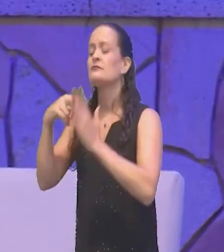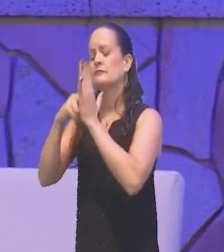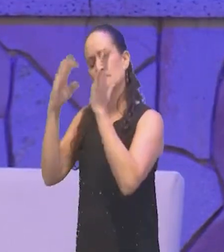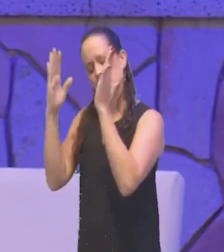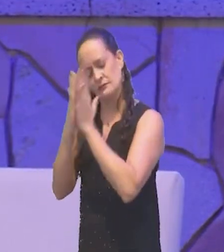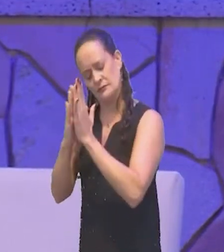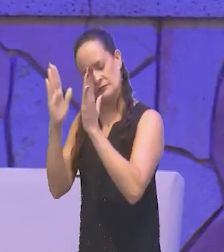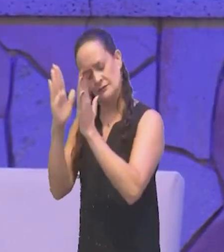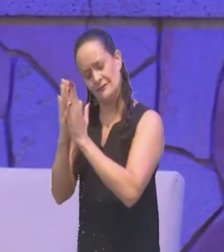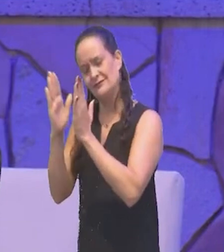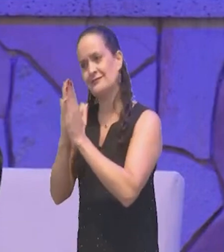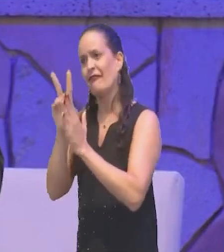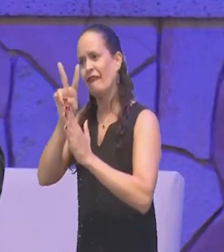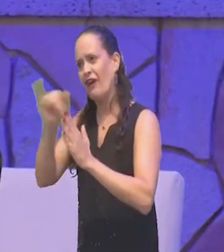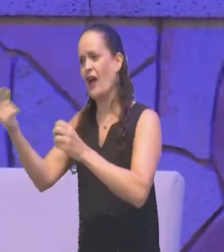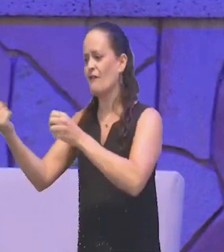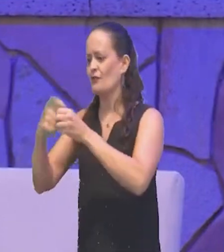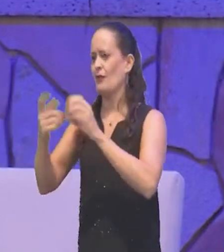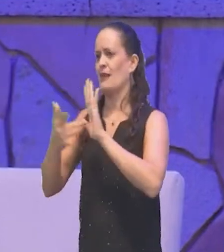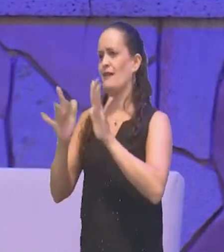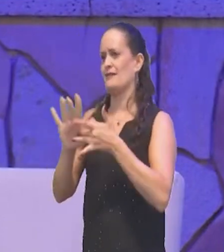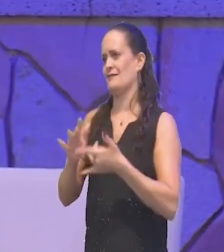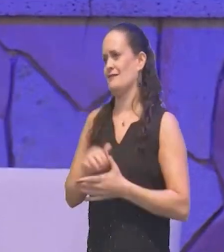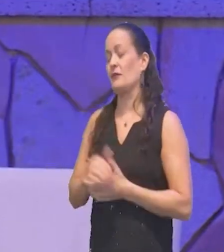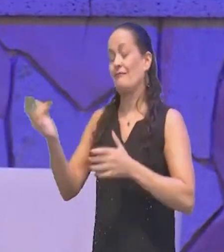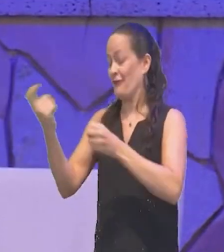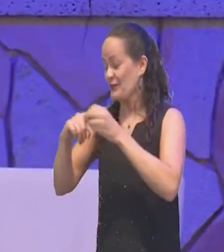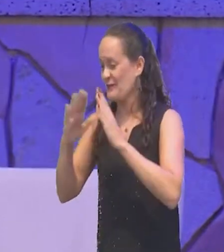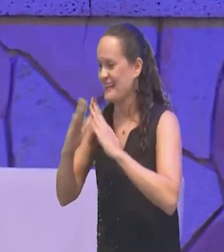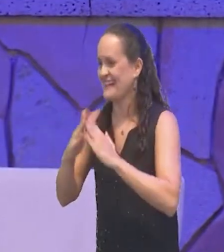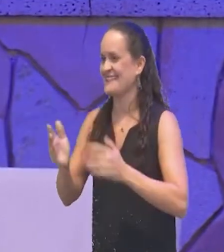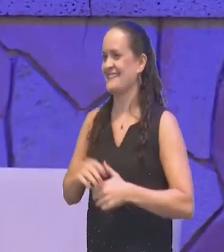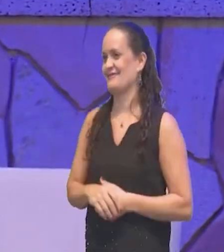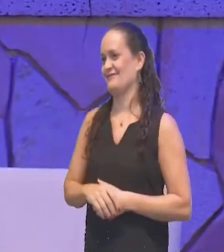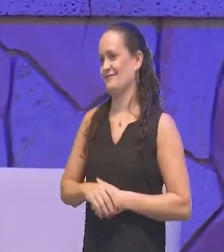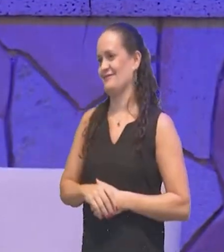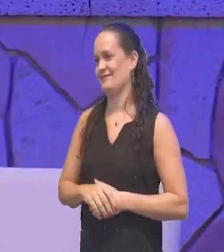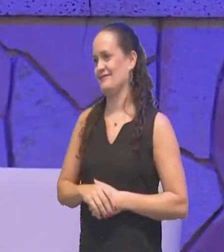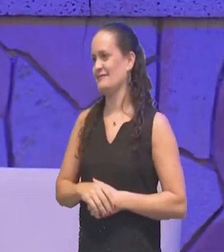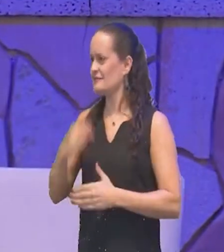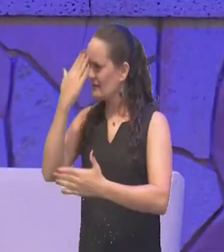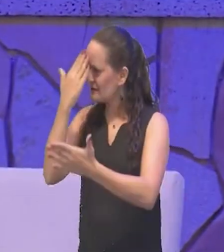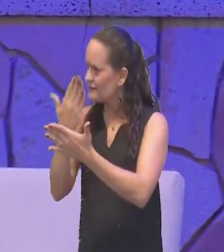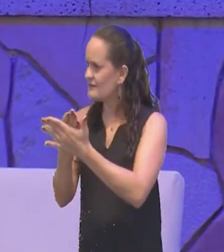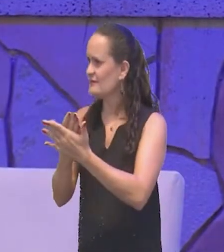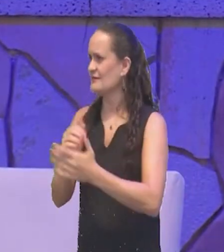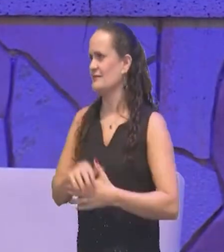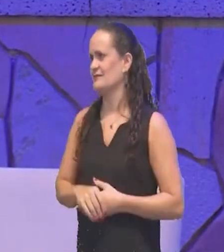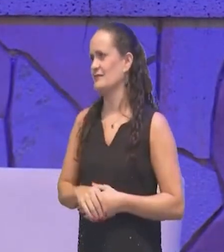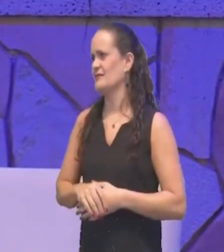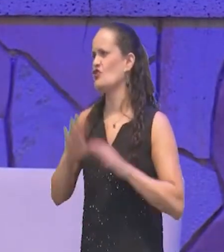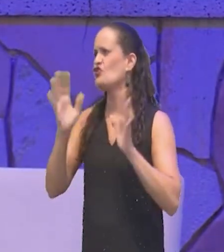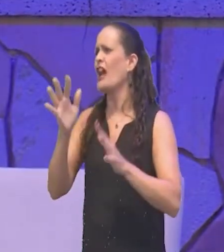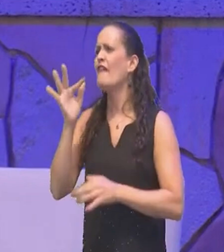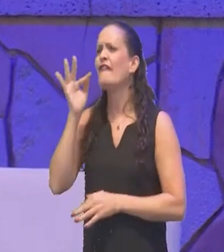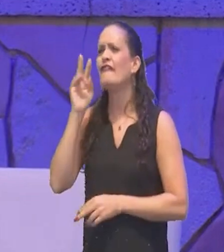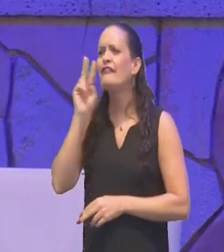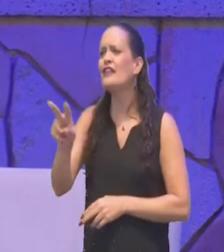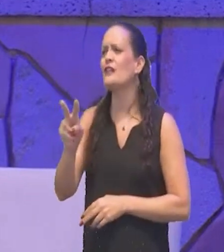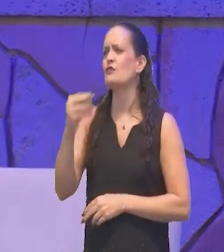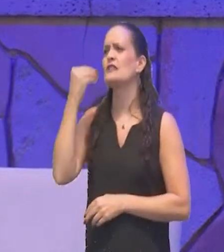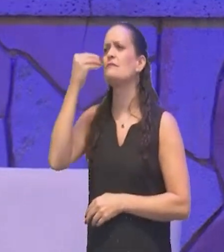será tocado, como já vi também essa história em tantas outras experiências que já podemos vivenciar nesta